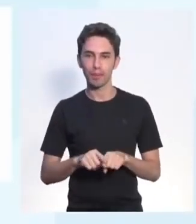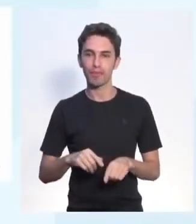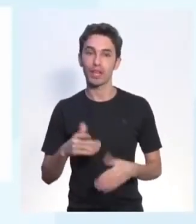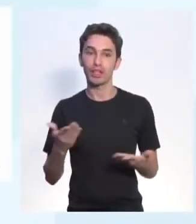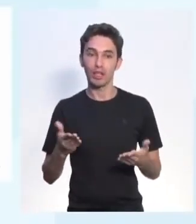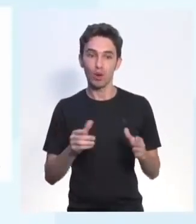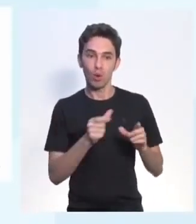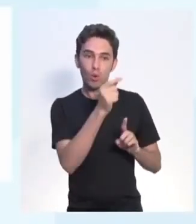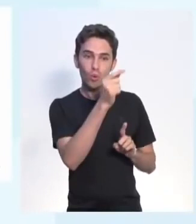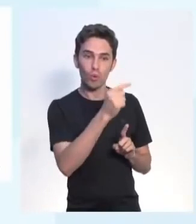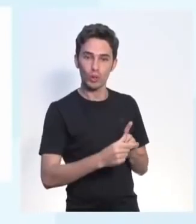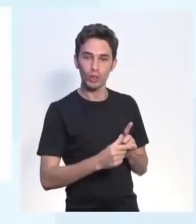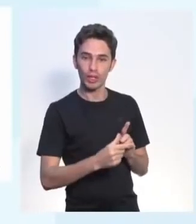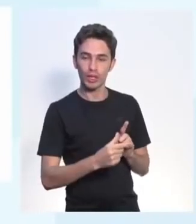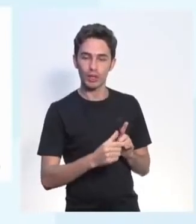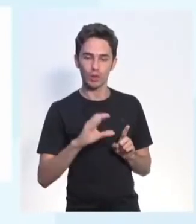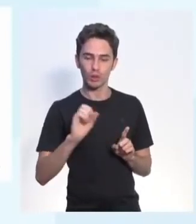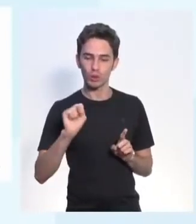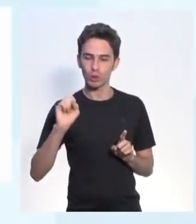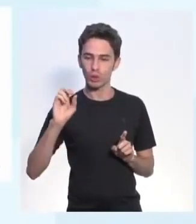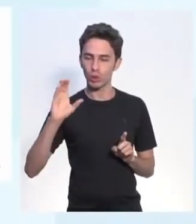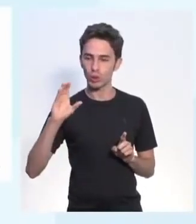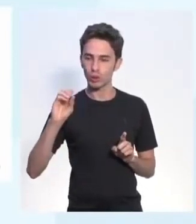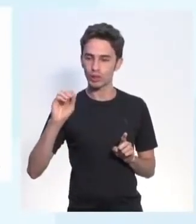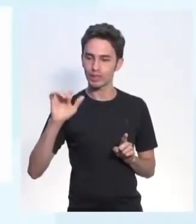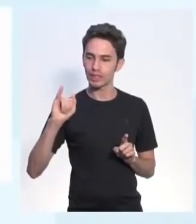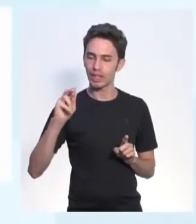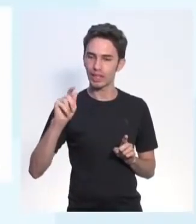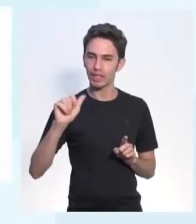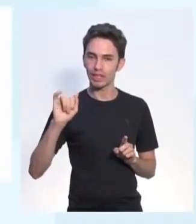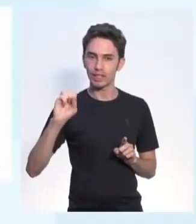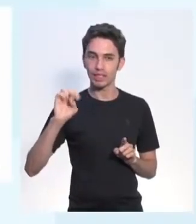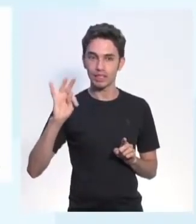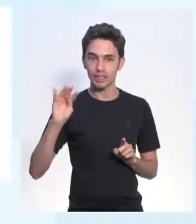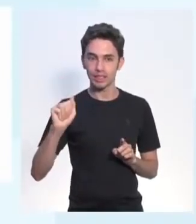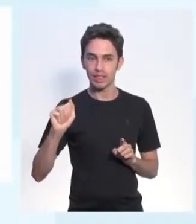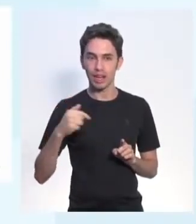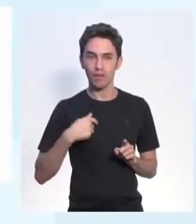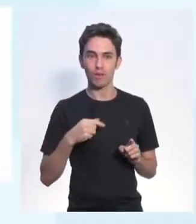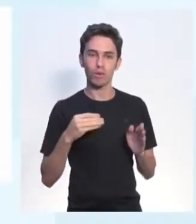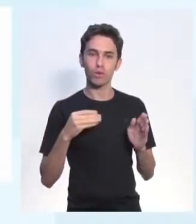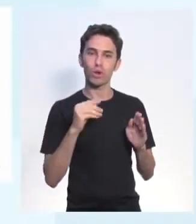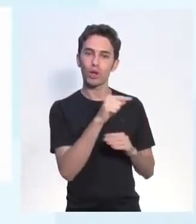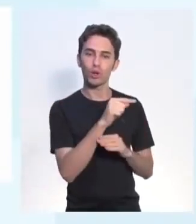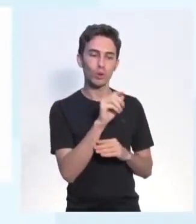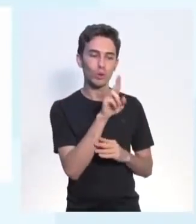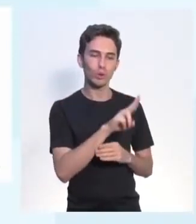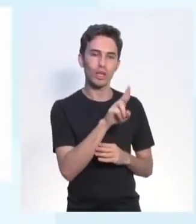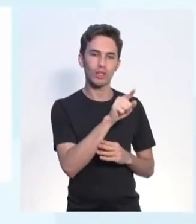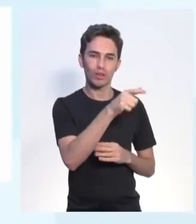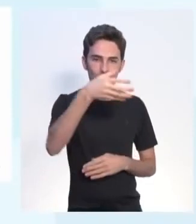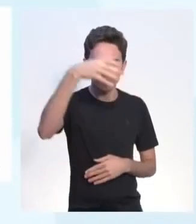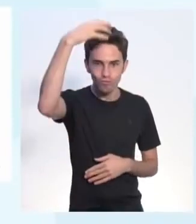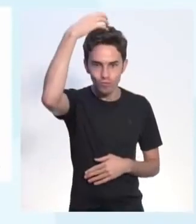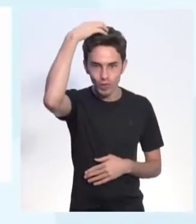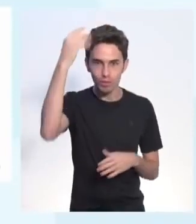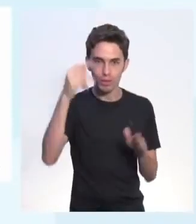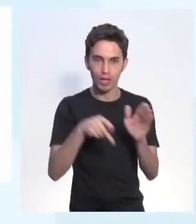antigo Império Russo em 1917, final da Primeira Guerra